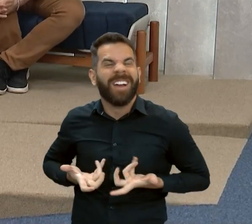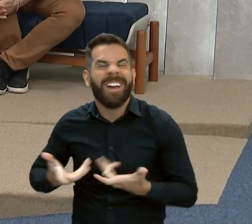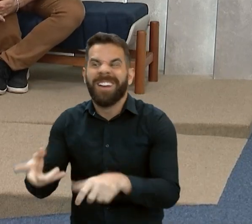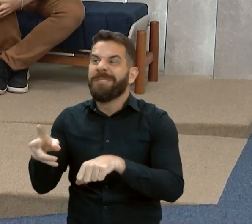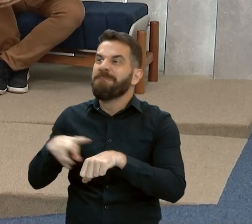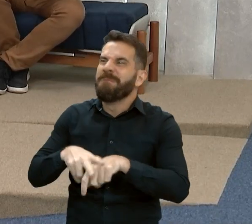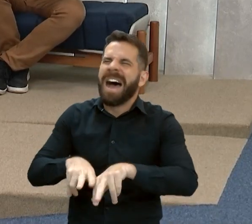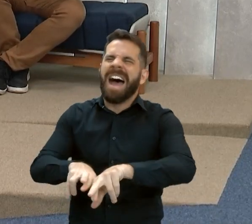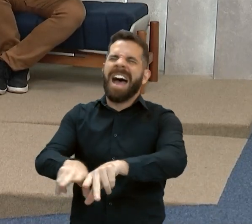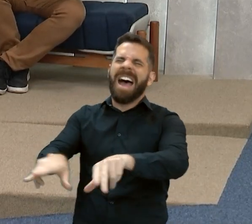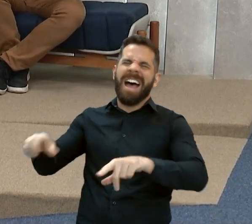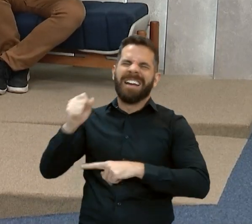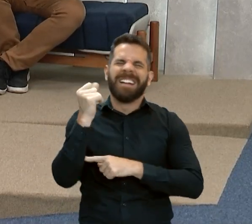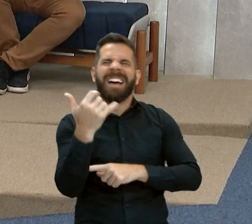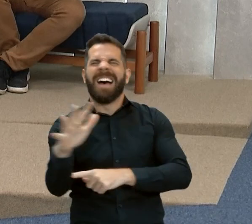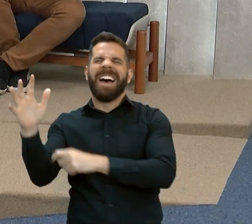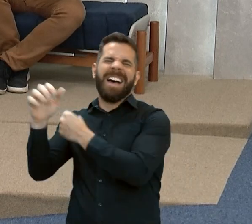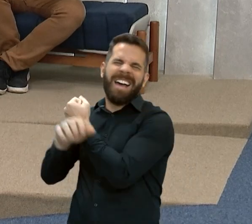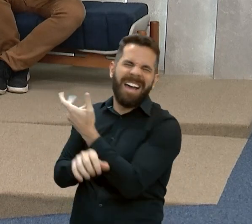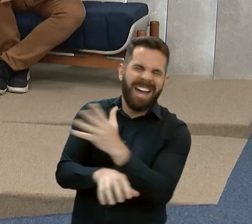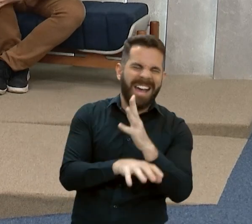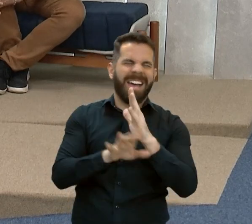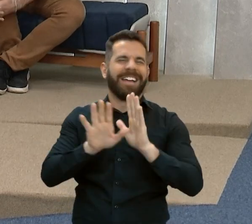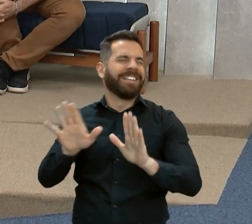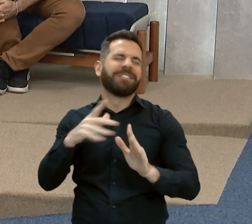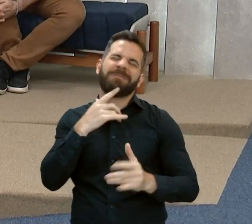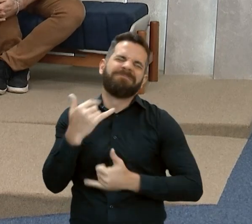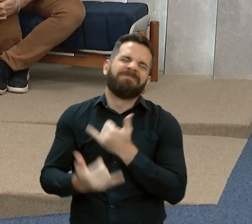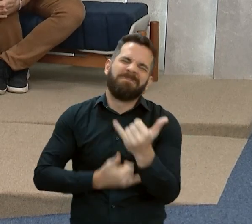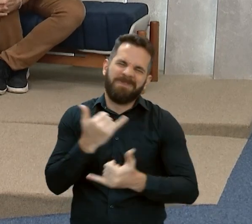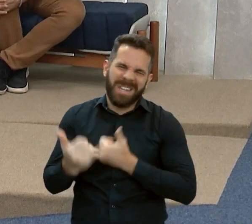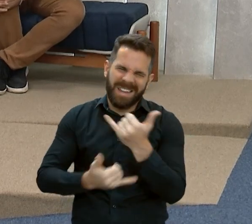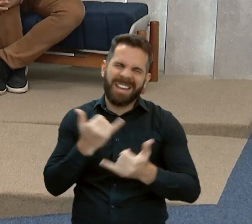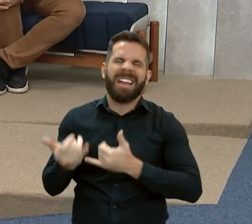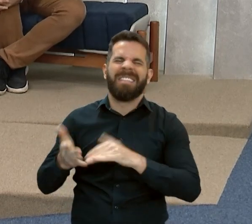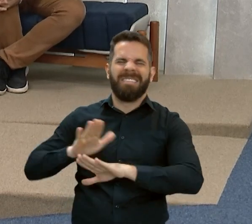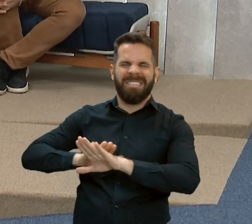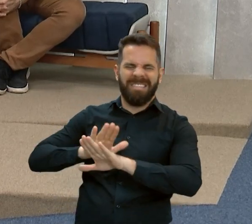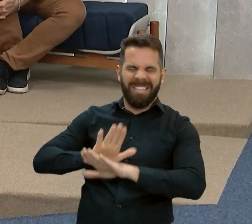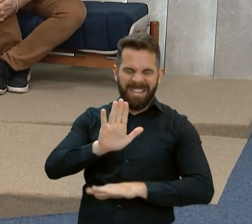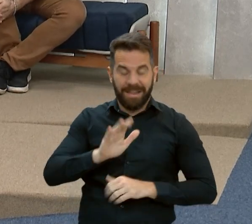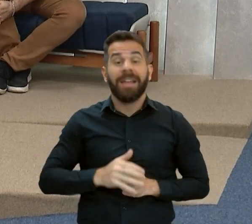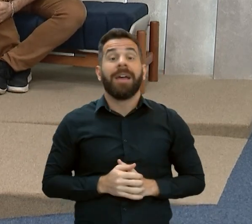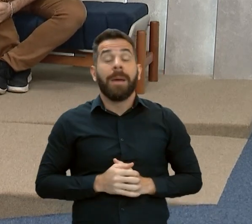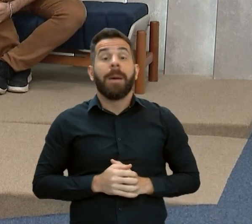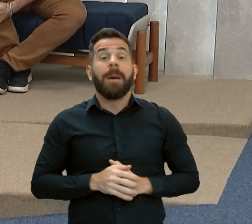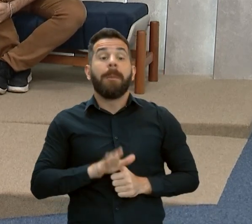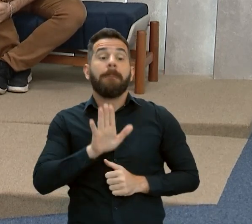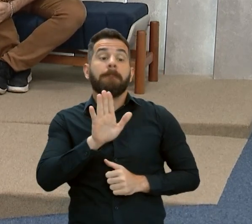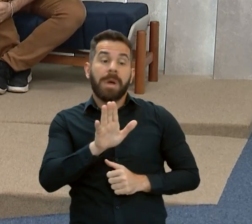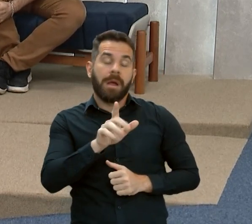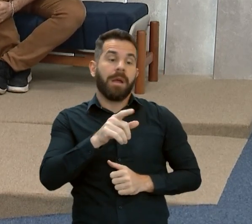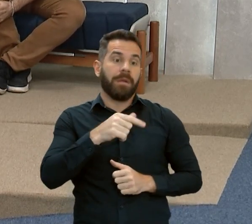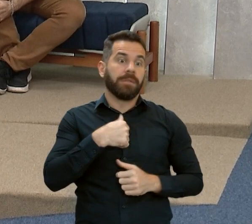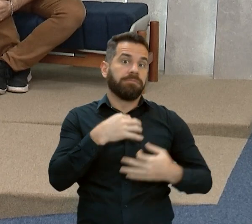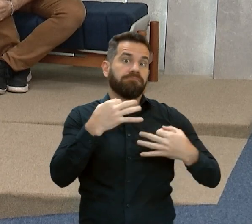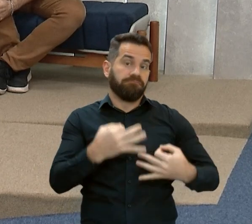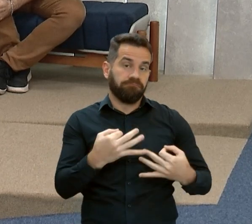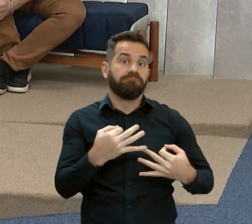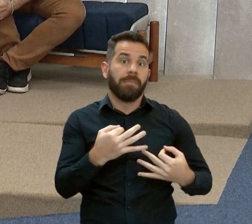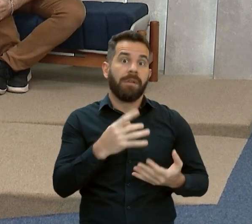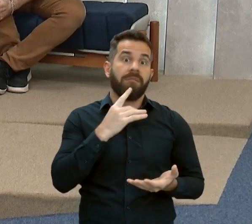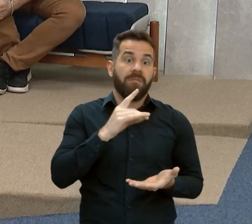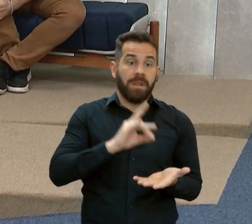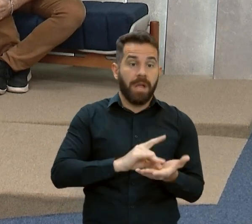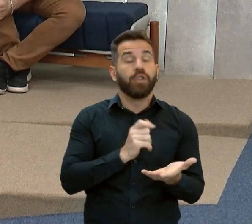Brincadeiras à parte, era realmente assim, um buraco a ser explorado, né? A gente comprou o transmissor,